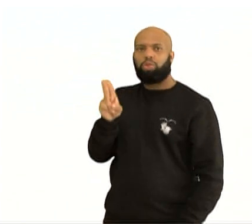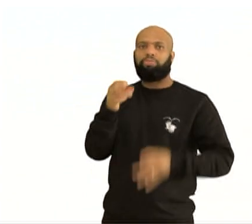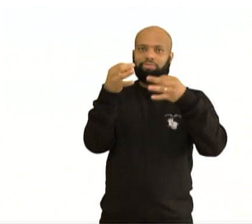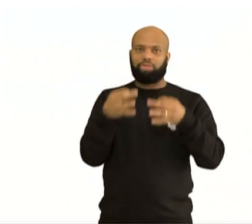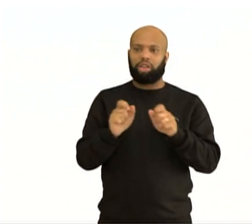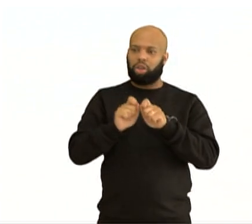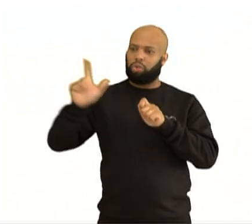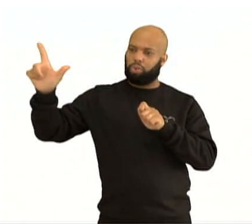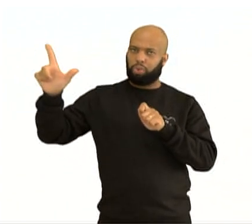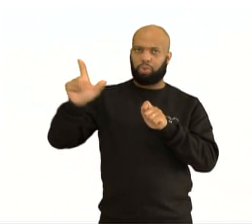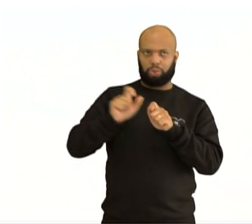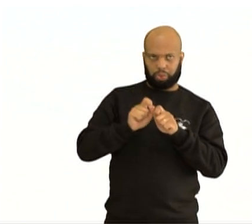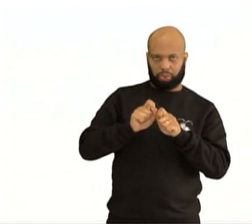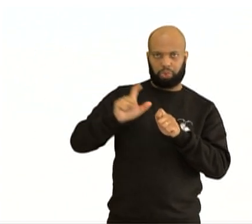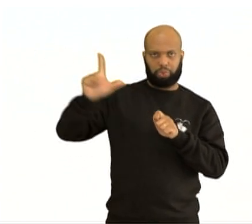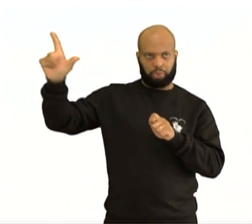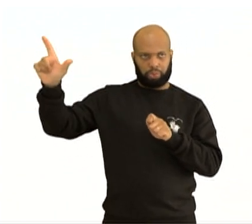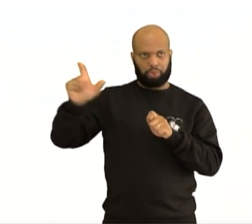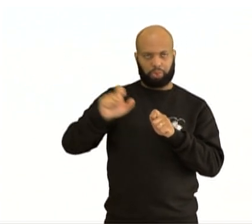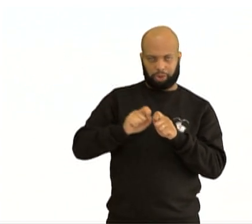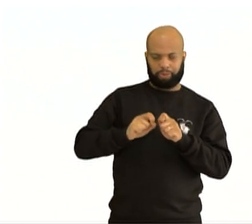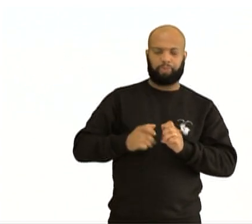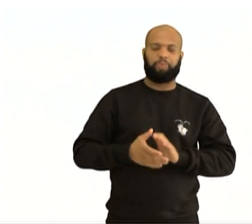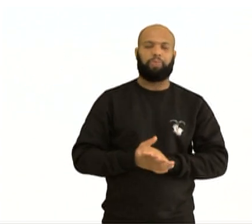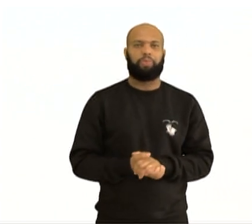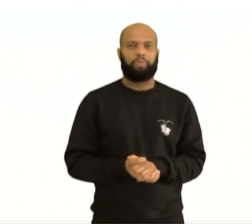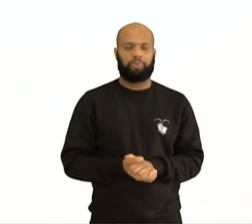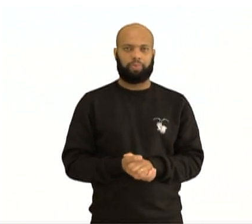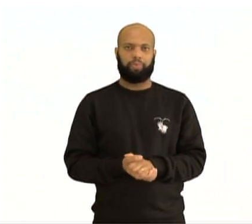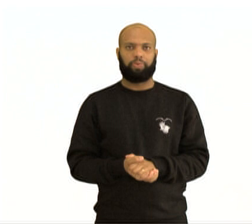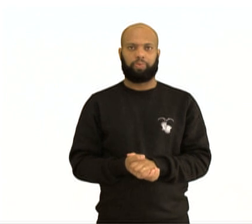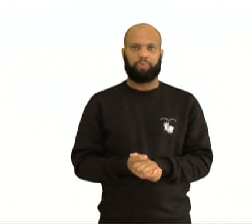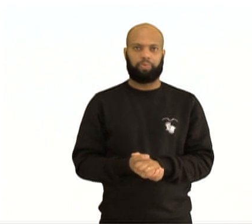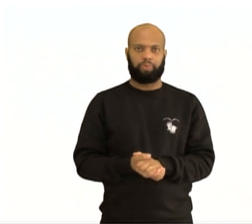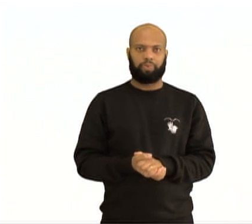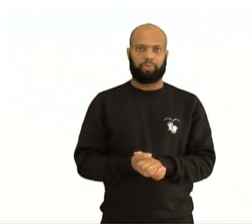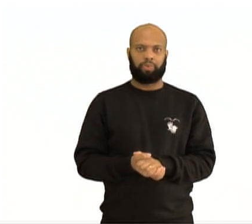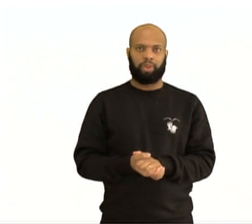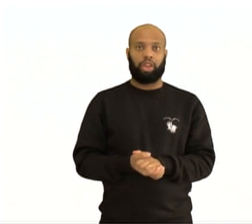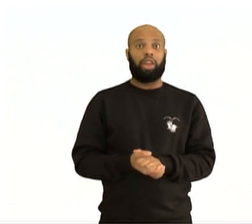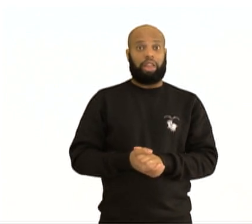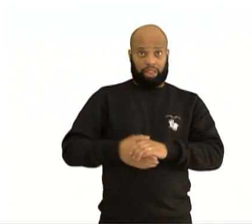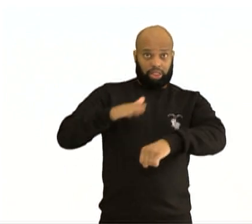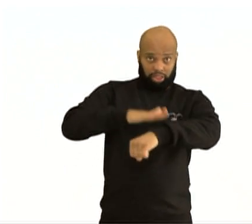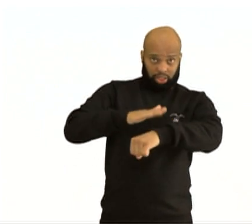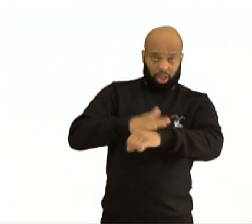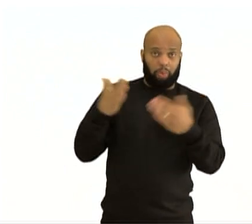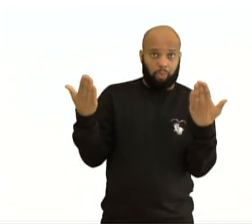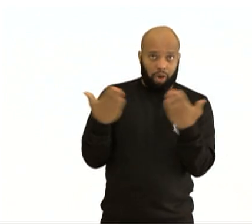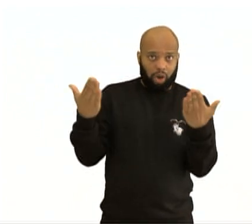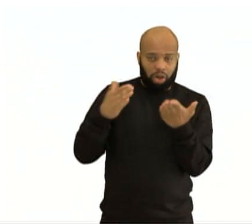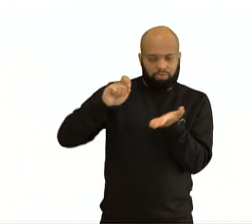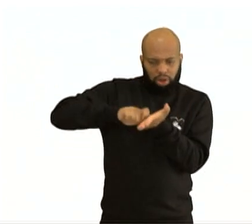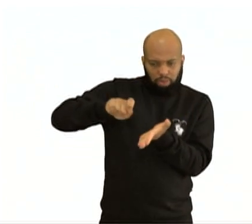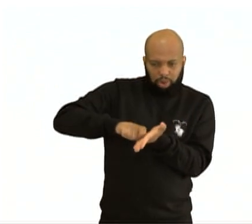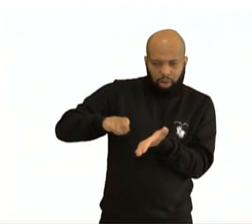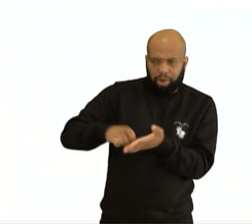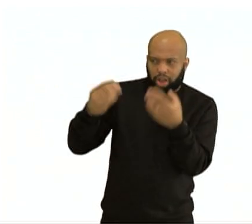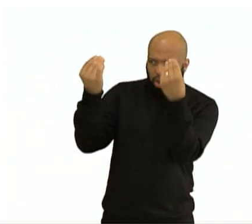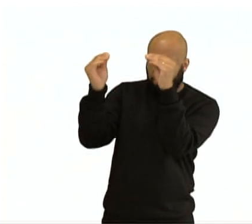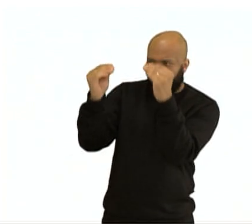x igual a 0,5 menos 2,4x. Então, você aí em casa vai classificar